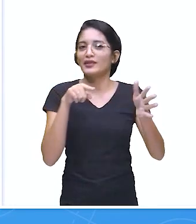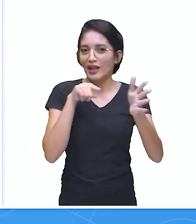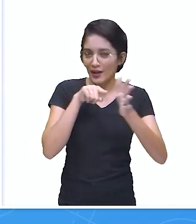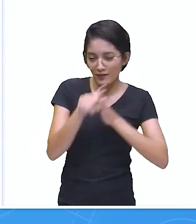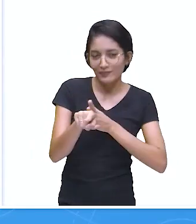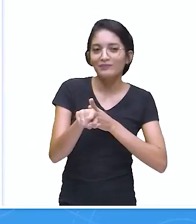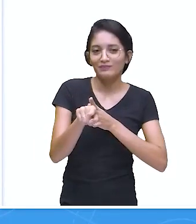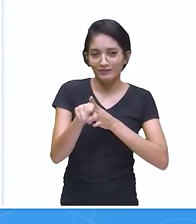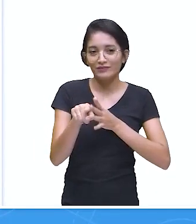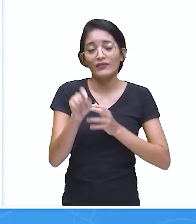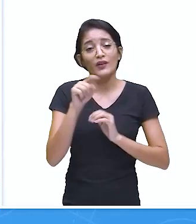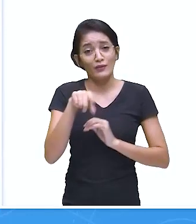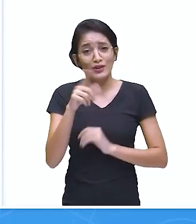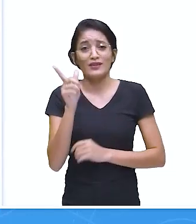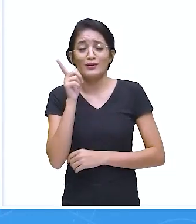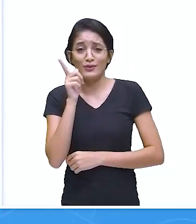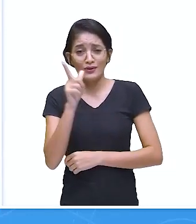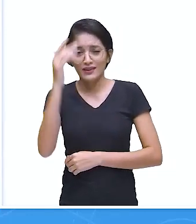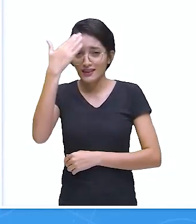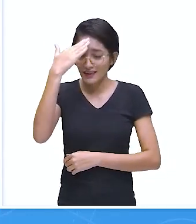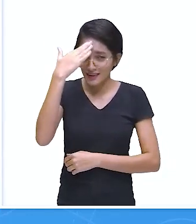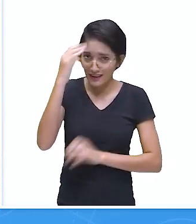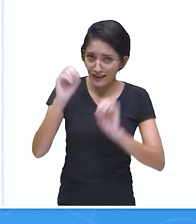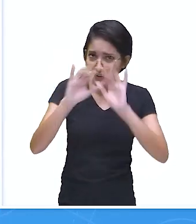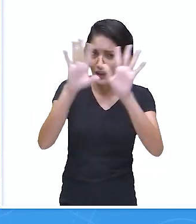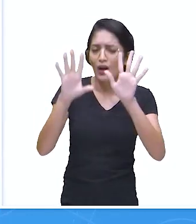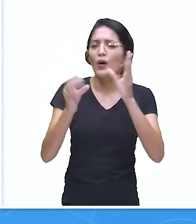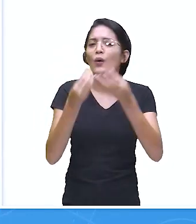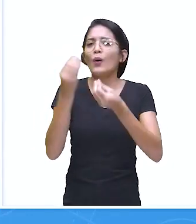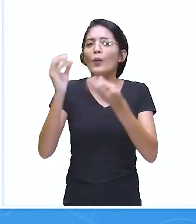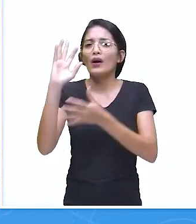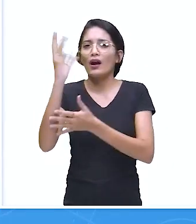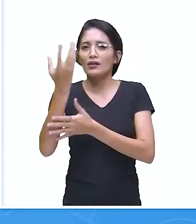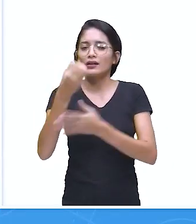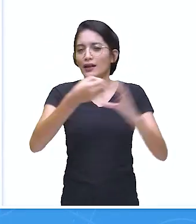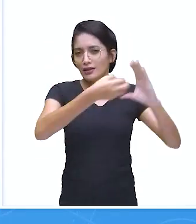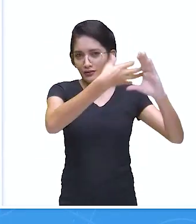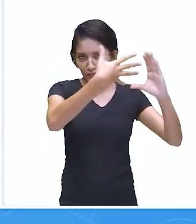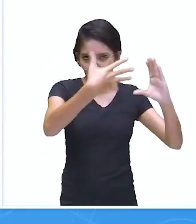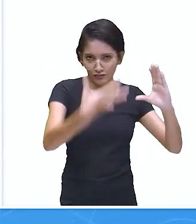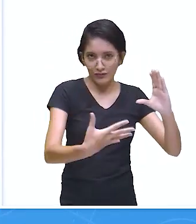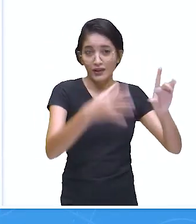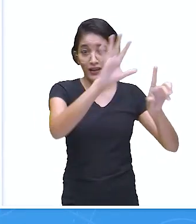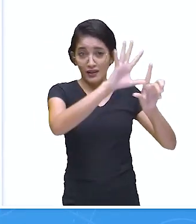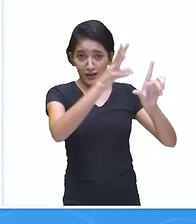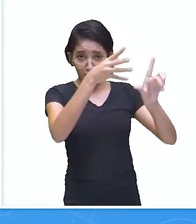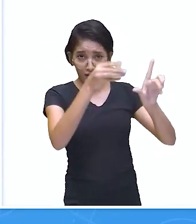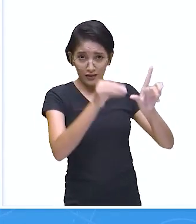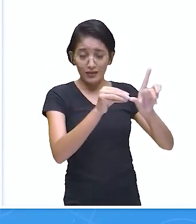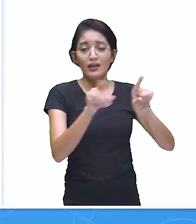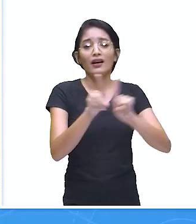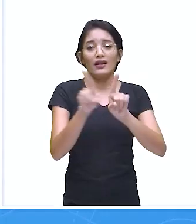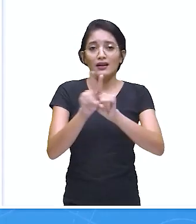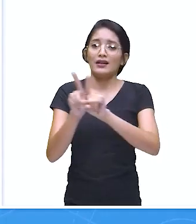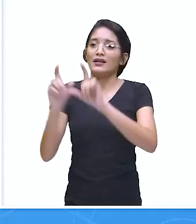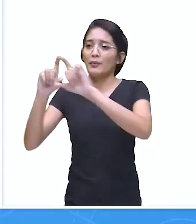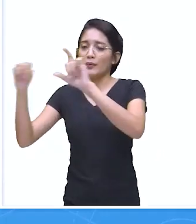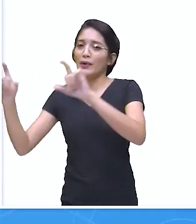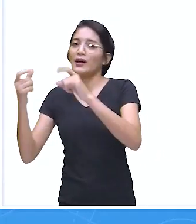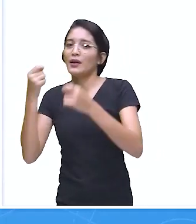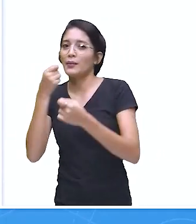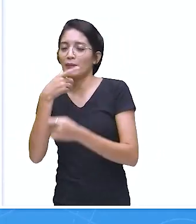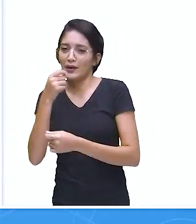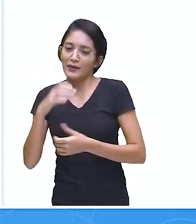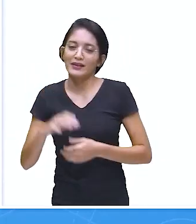questões. Você conseguiu entender como funciona essas características, tanto do cartoon quanto da charge,